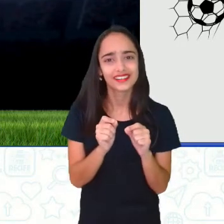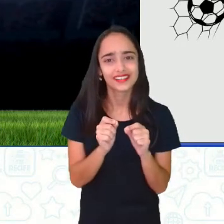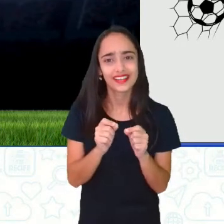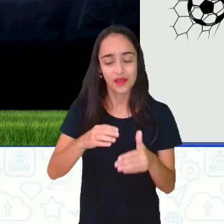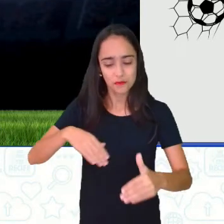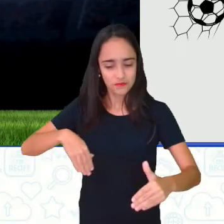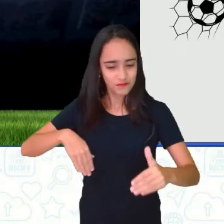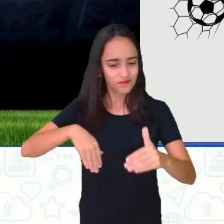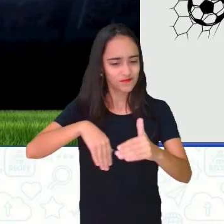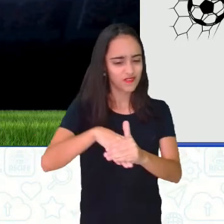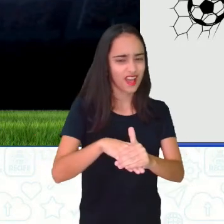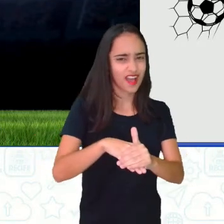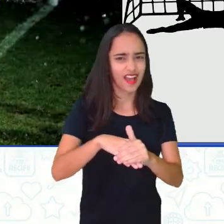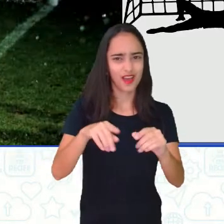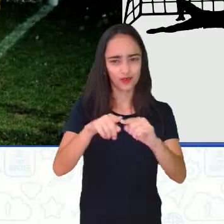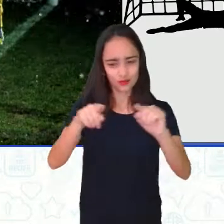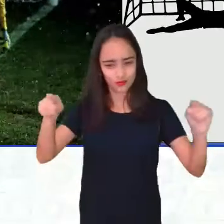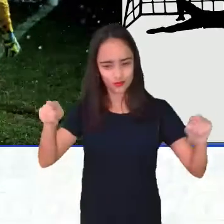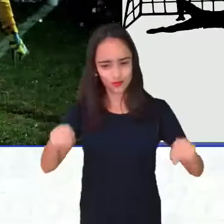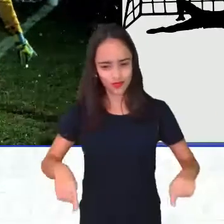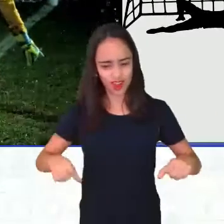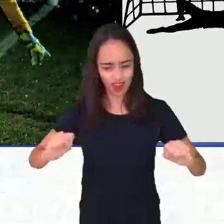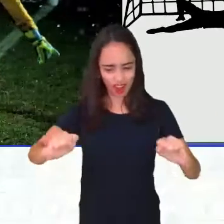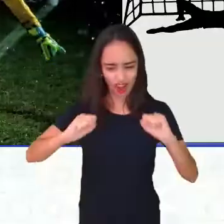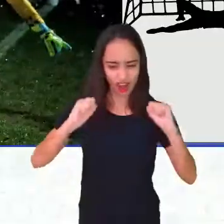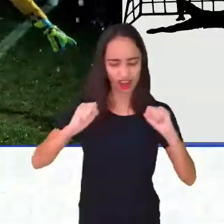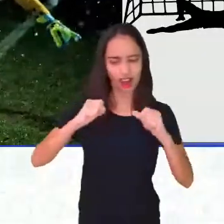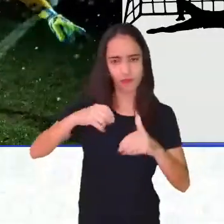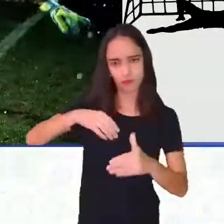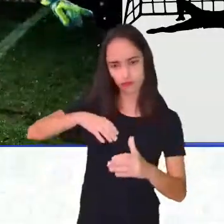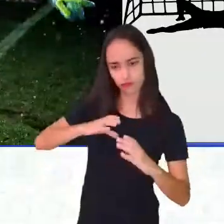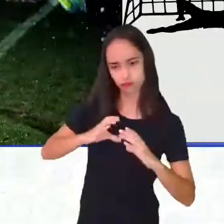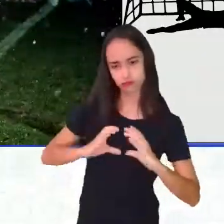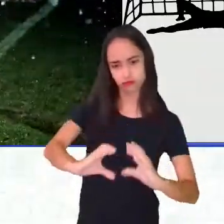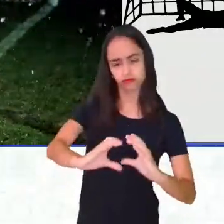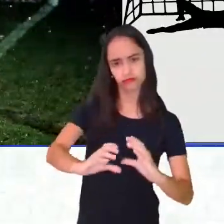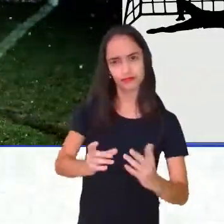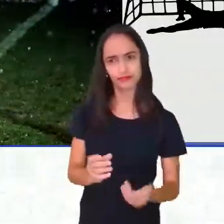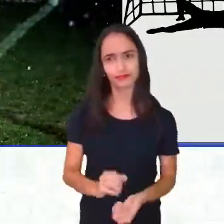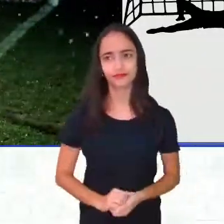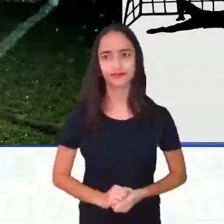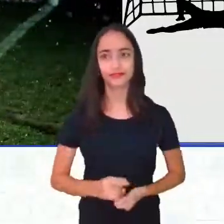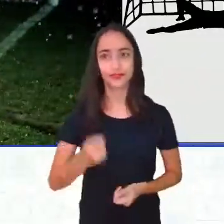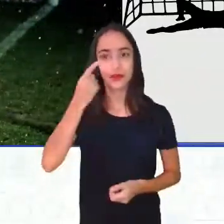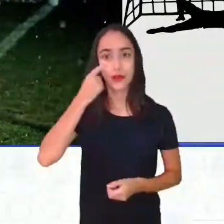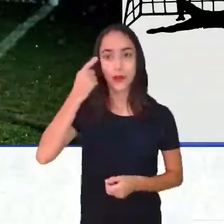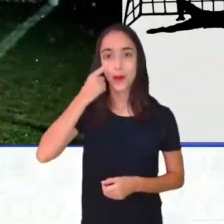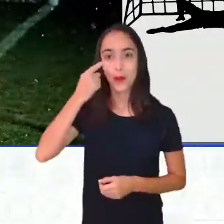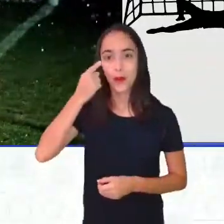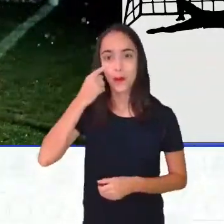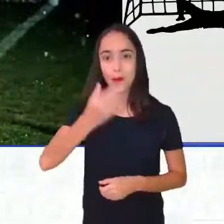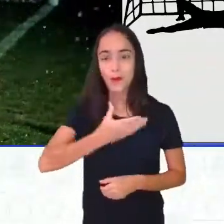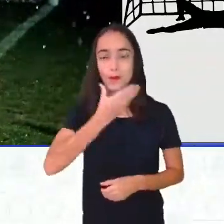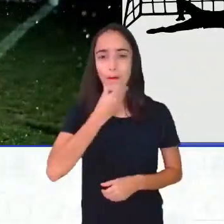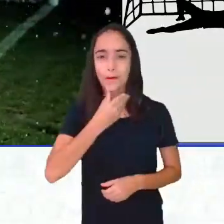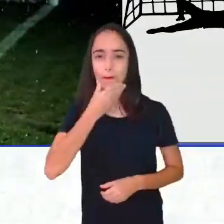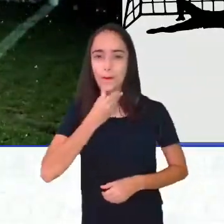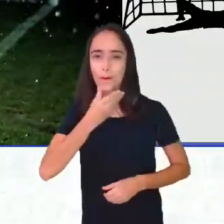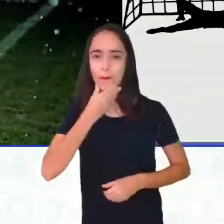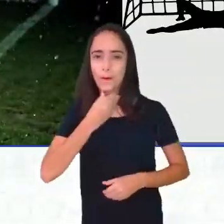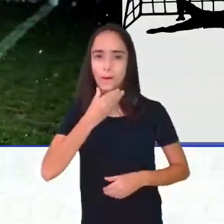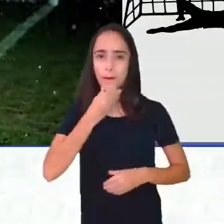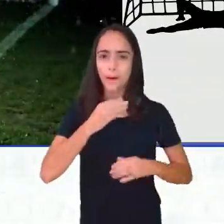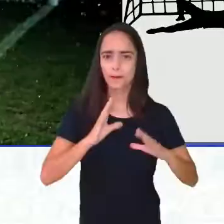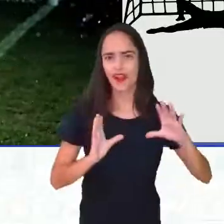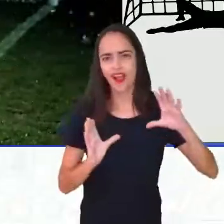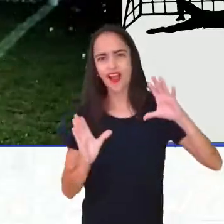Bola na rede, chute a gol. Aqui, ou Alisson pegando a